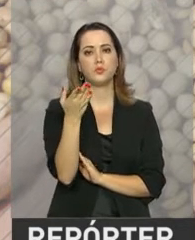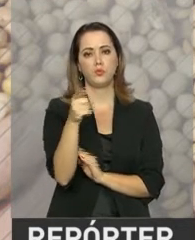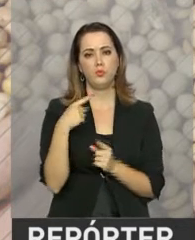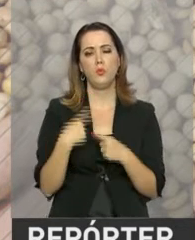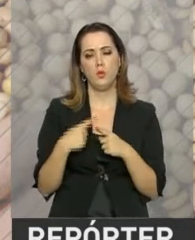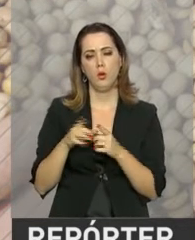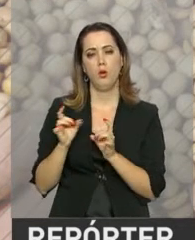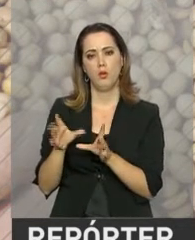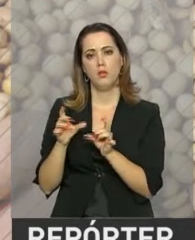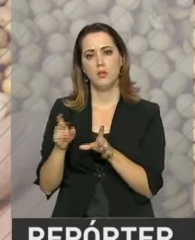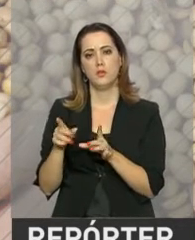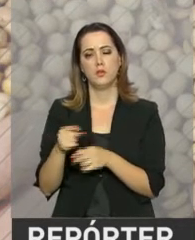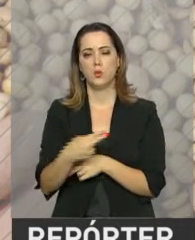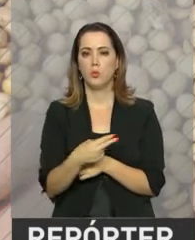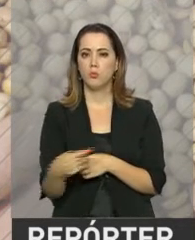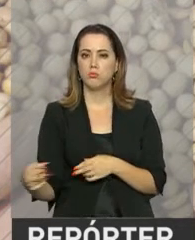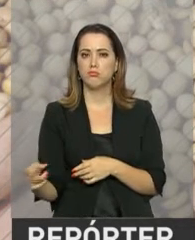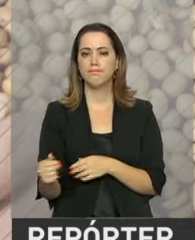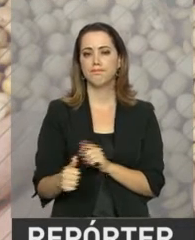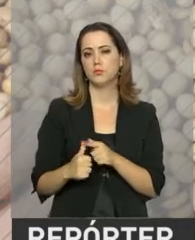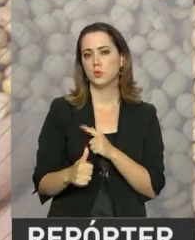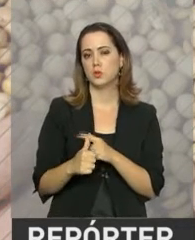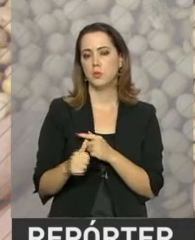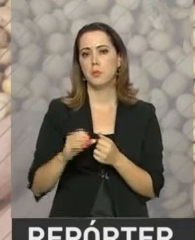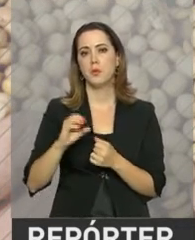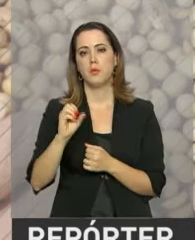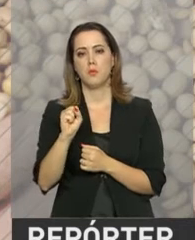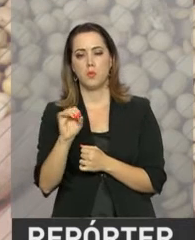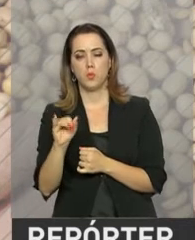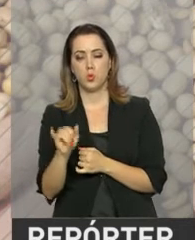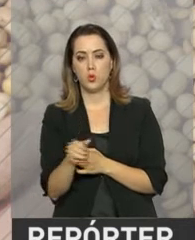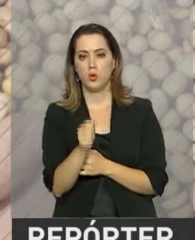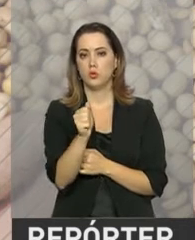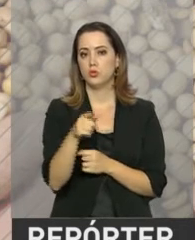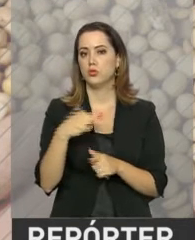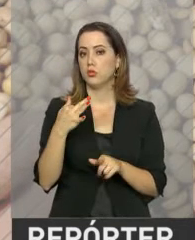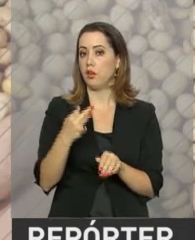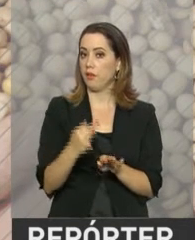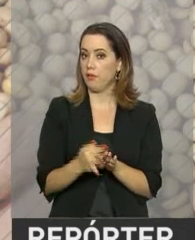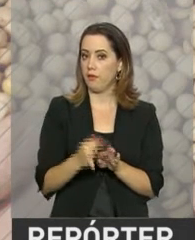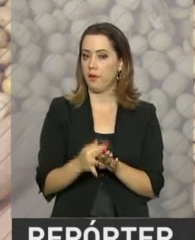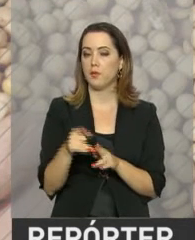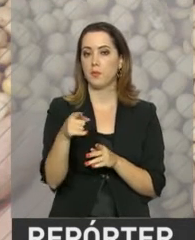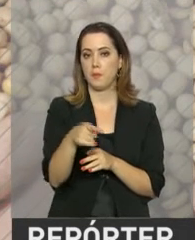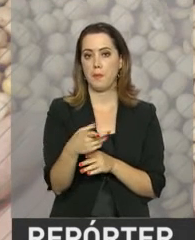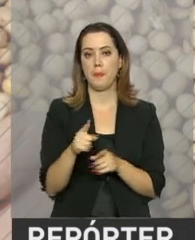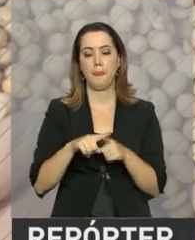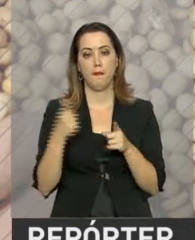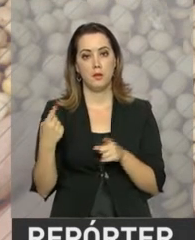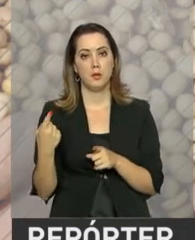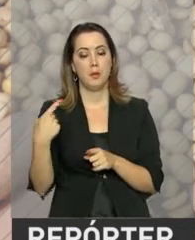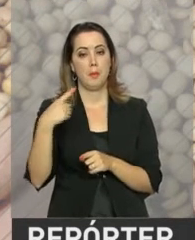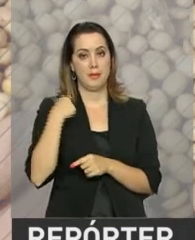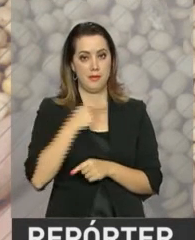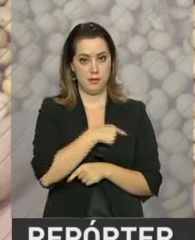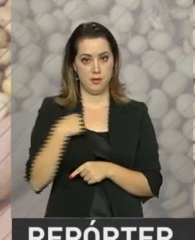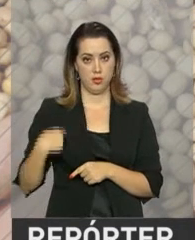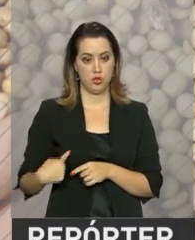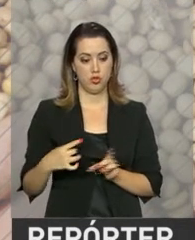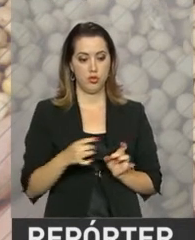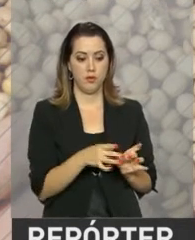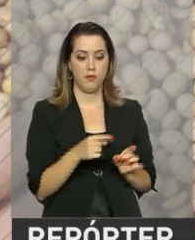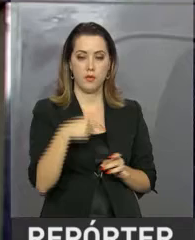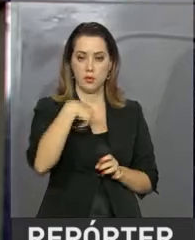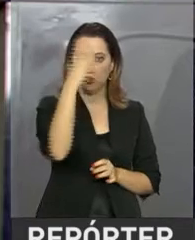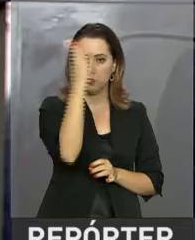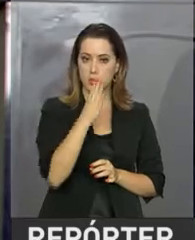da venda de produtos primários como a soja eo minério de ferro da China exporta para o e principalmente produtos